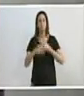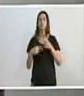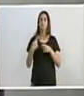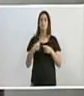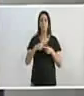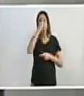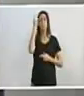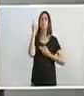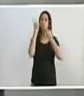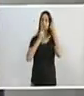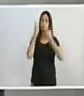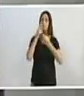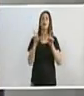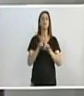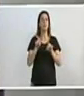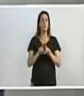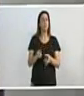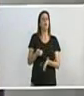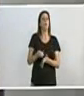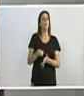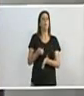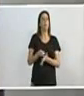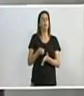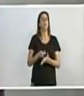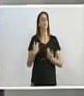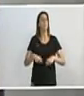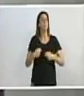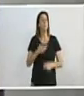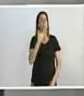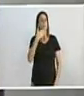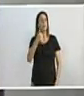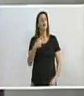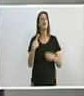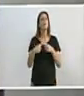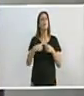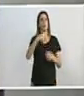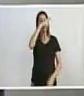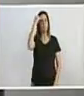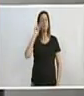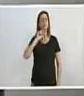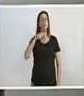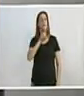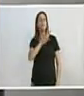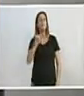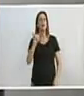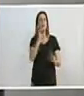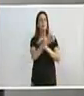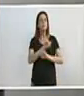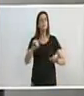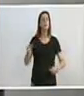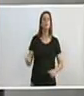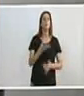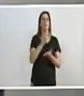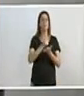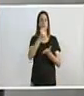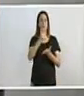preocupação existe e a cobrança deve vir na mesma intensidade quando a Prefeitura divulgar os termos da nova concessão.